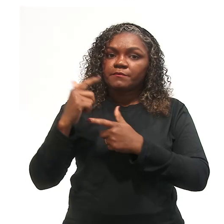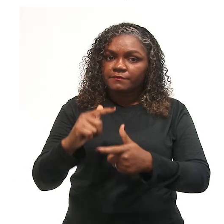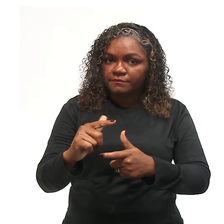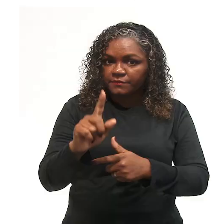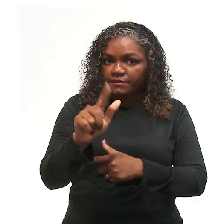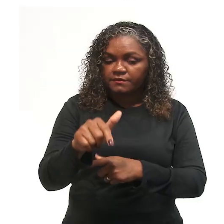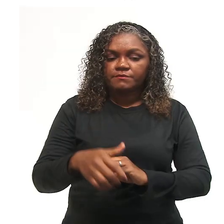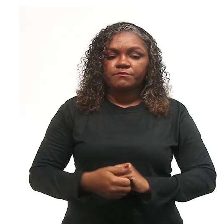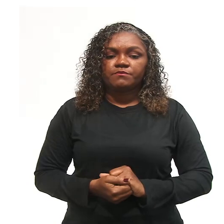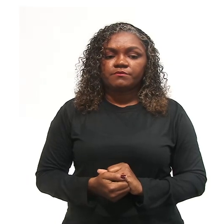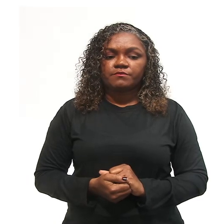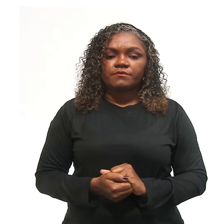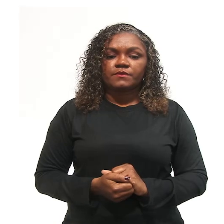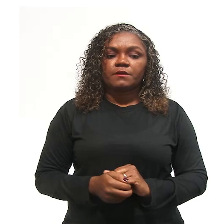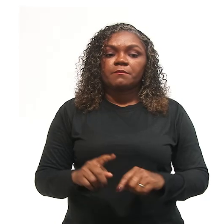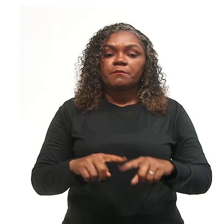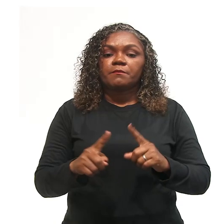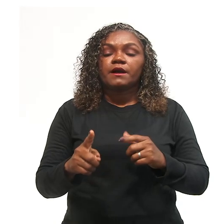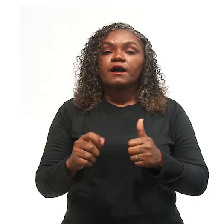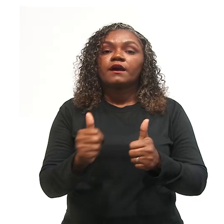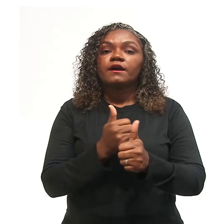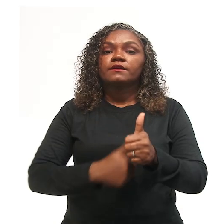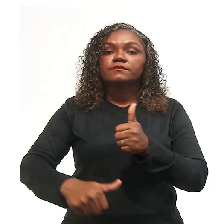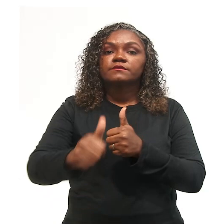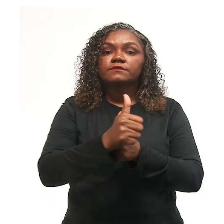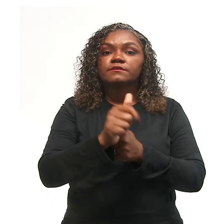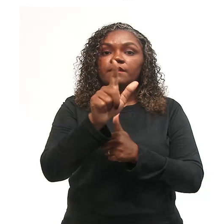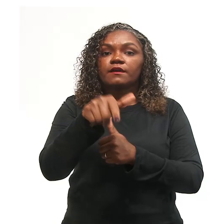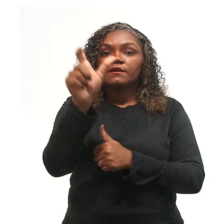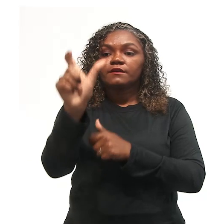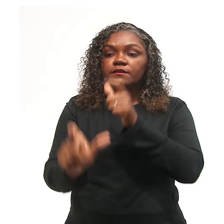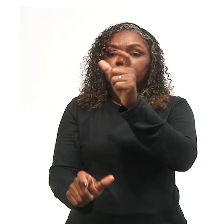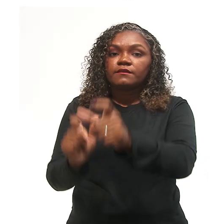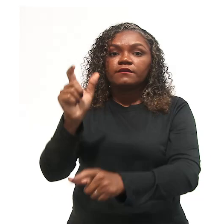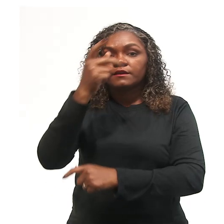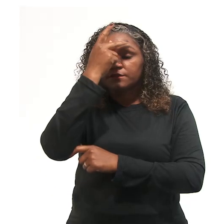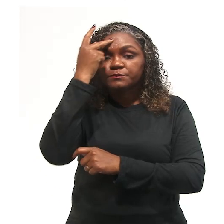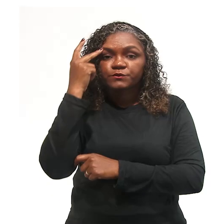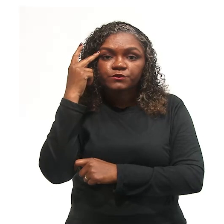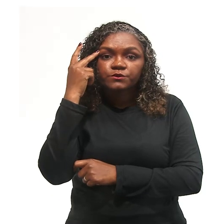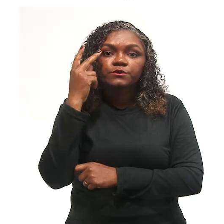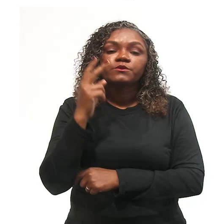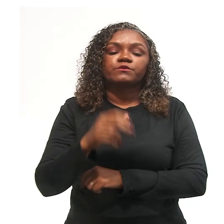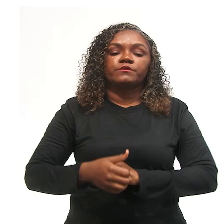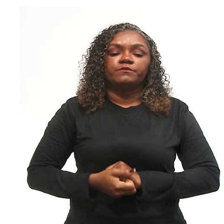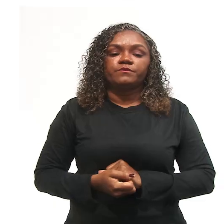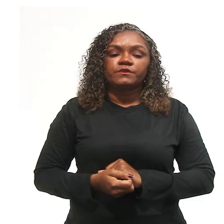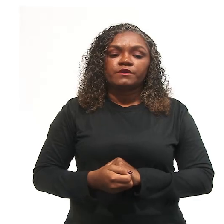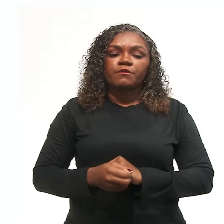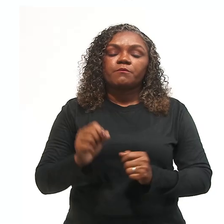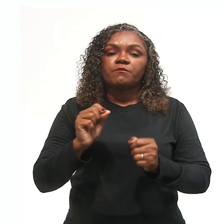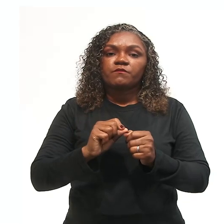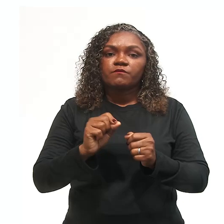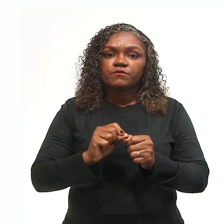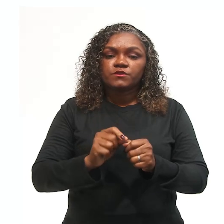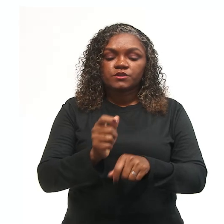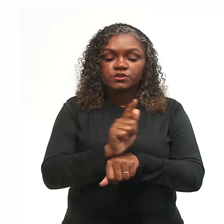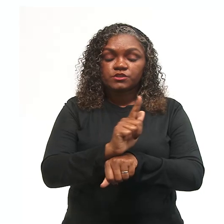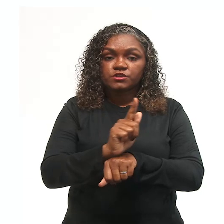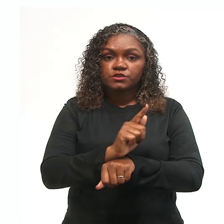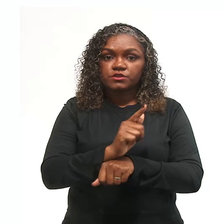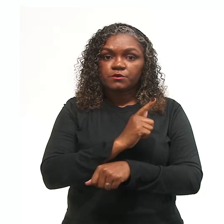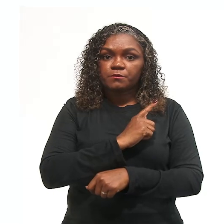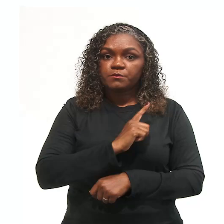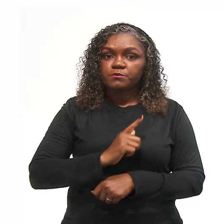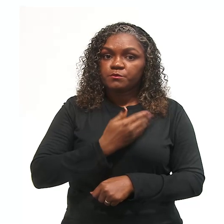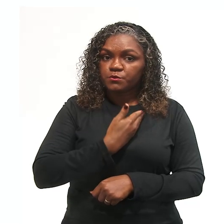né, e colocar quem à frente? Quem como protagonista? O cidadão, né, o usuário ativo da gestão pública, né? Então, essa técnica que